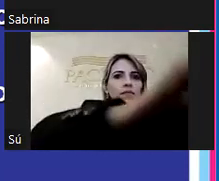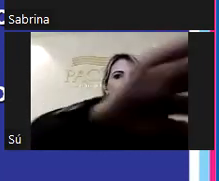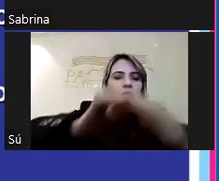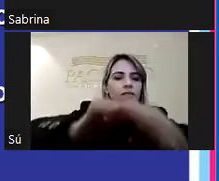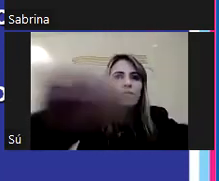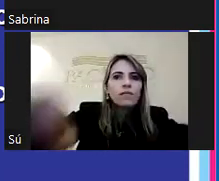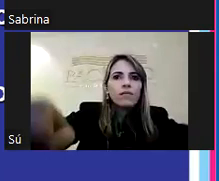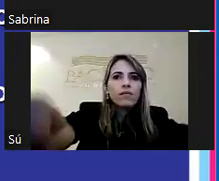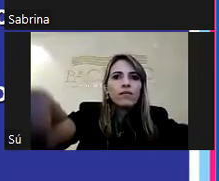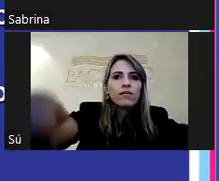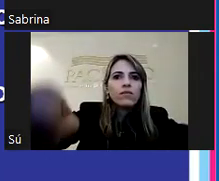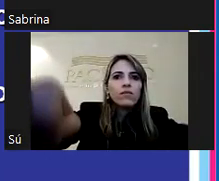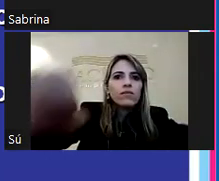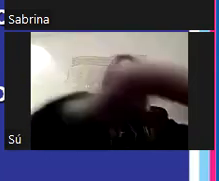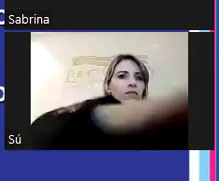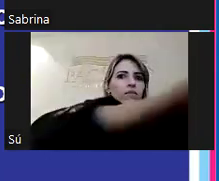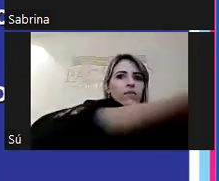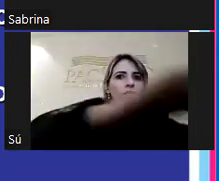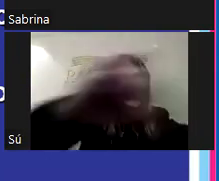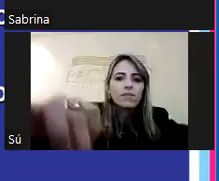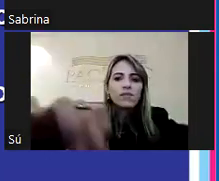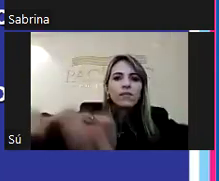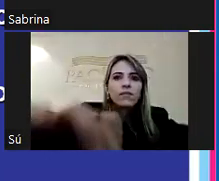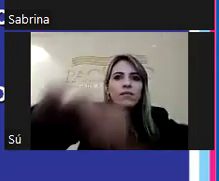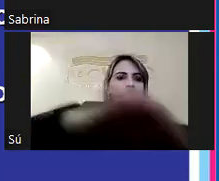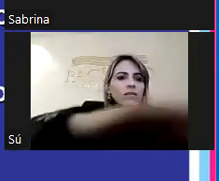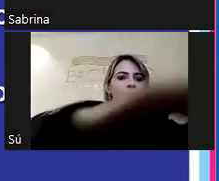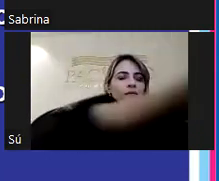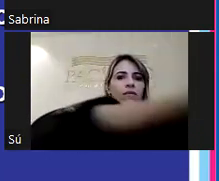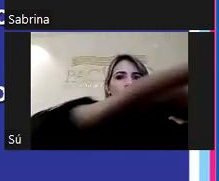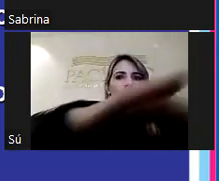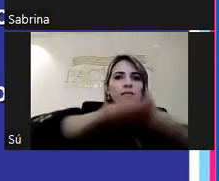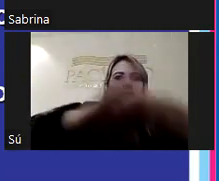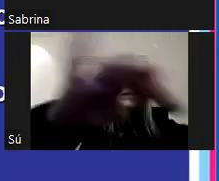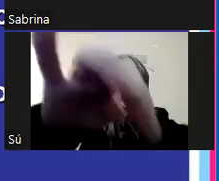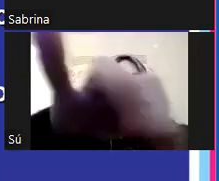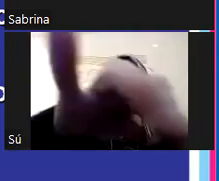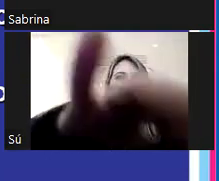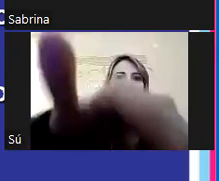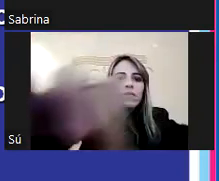Então, se um homem está com problema da impotência sexual, ele precisa procurar ajuda profissional.